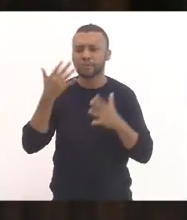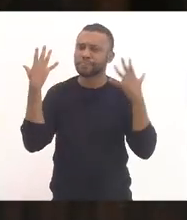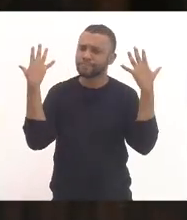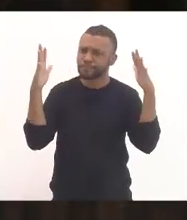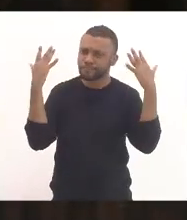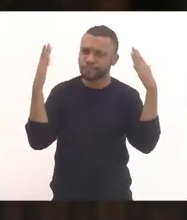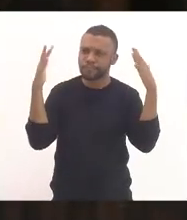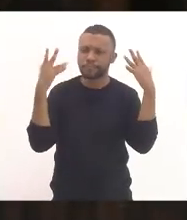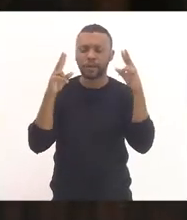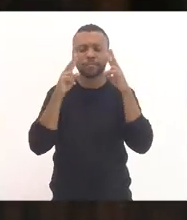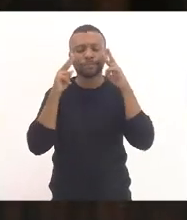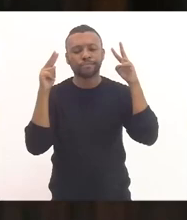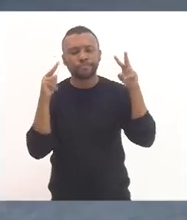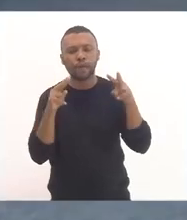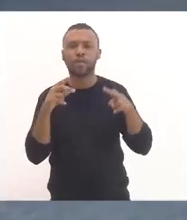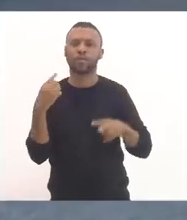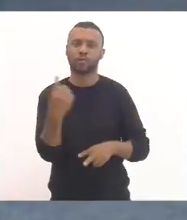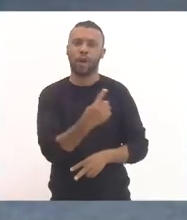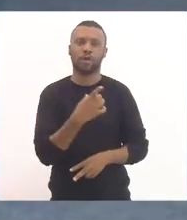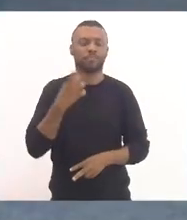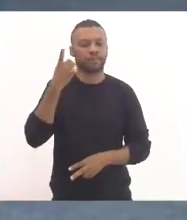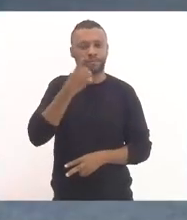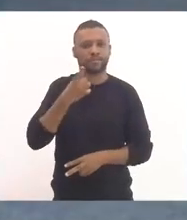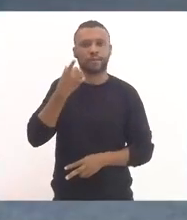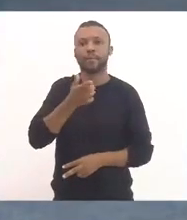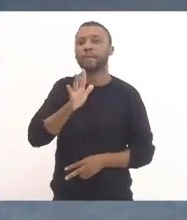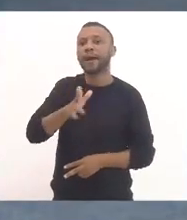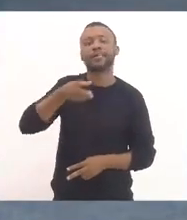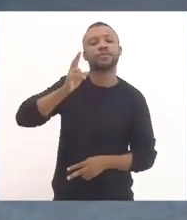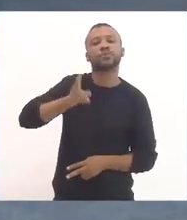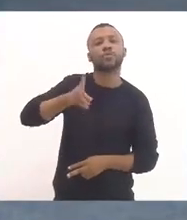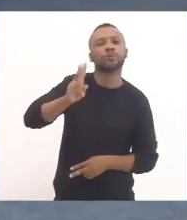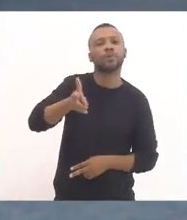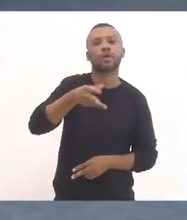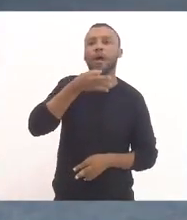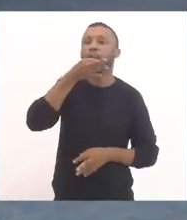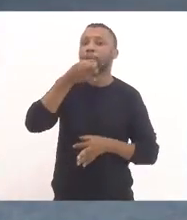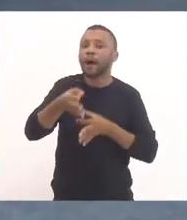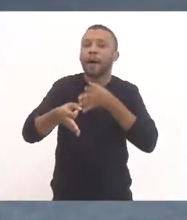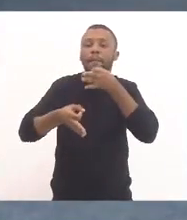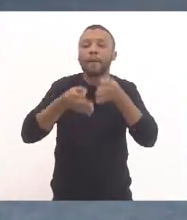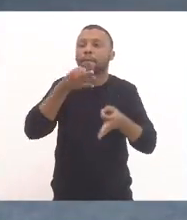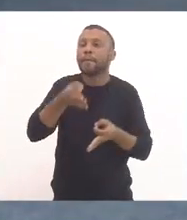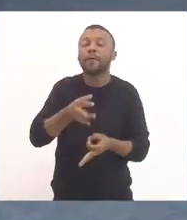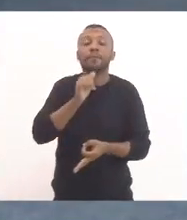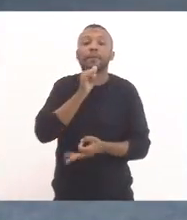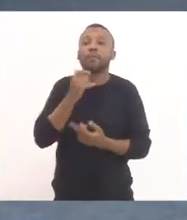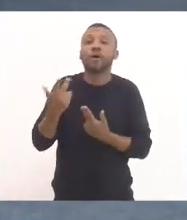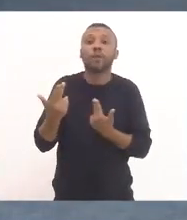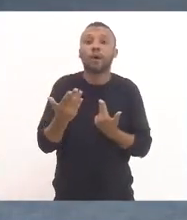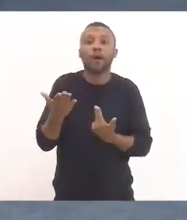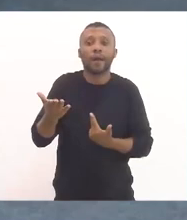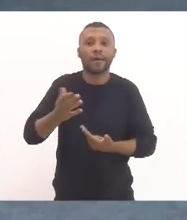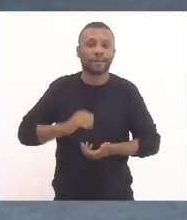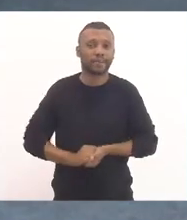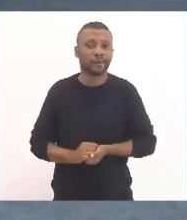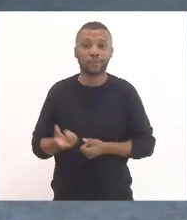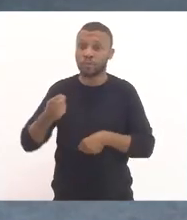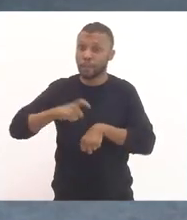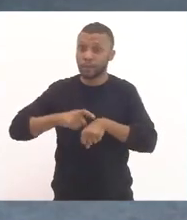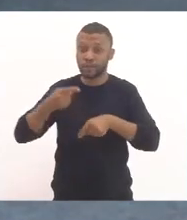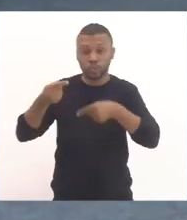e reconhecimento nosso mas mantemos aqui todas as críticas como por exemplo essa no momento